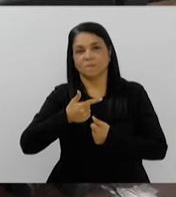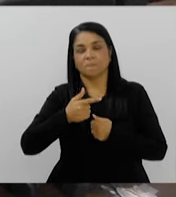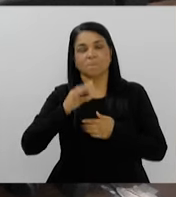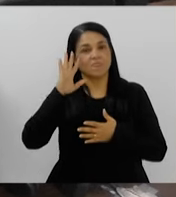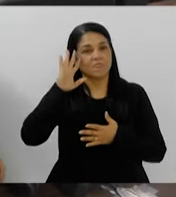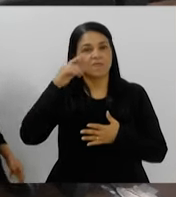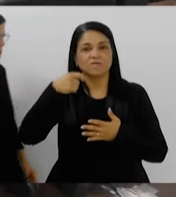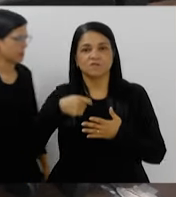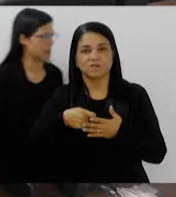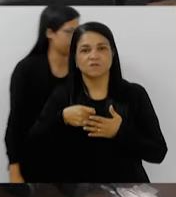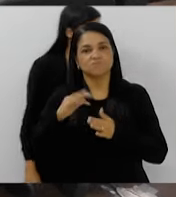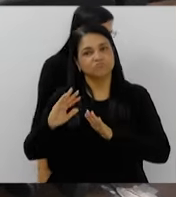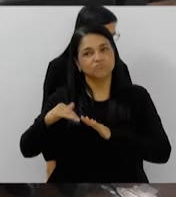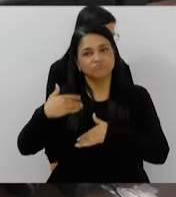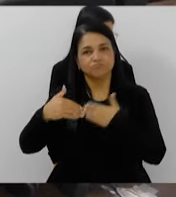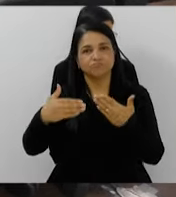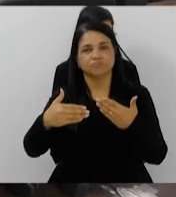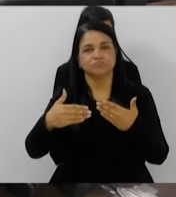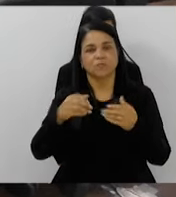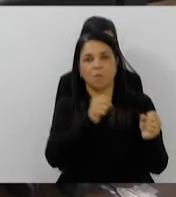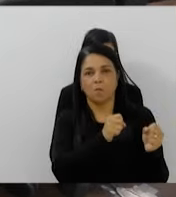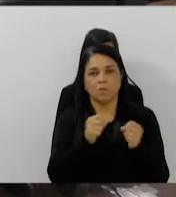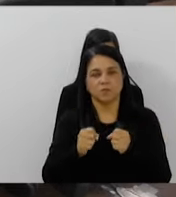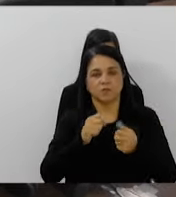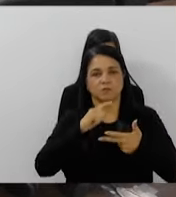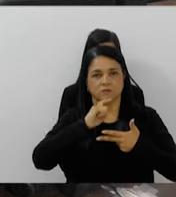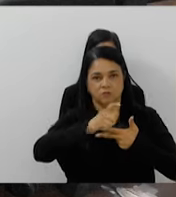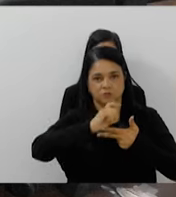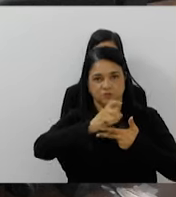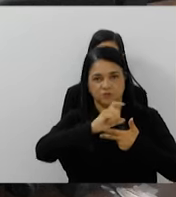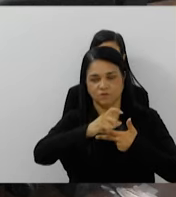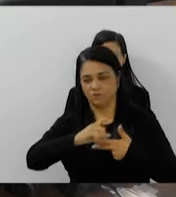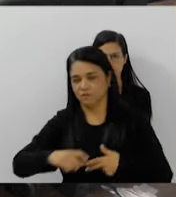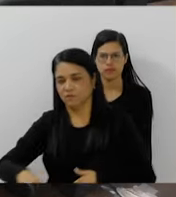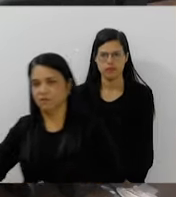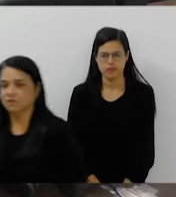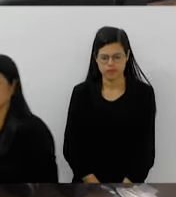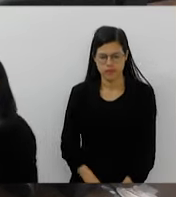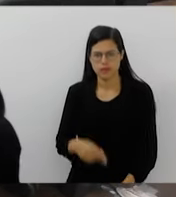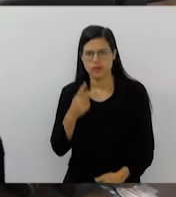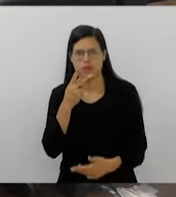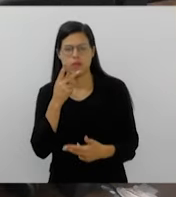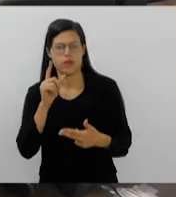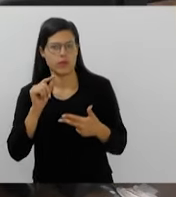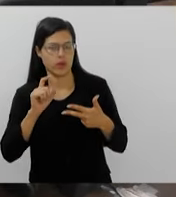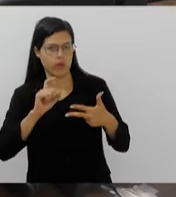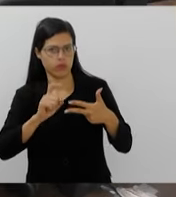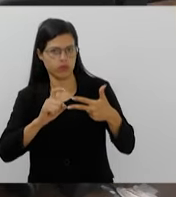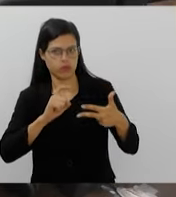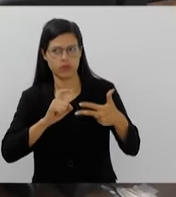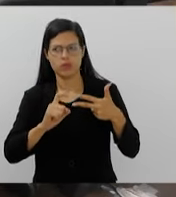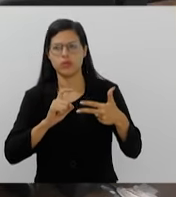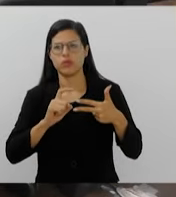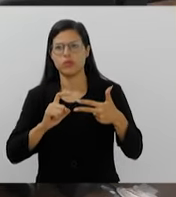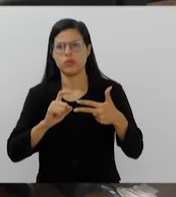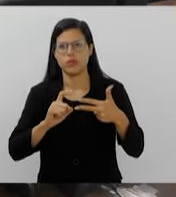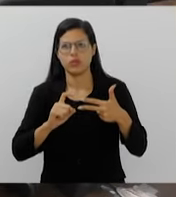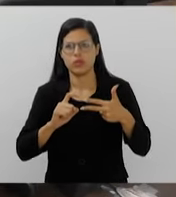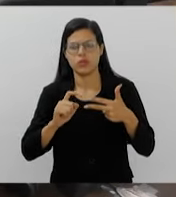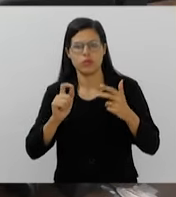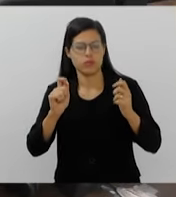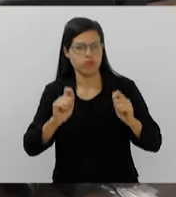define procedimentos para o Poder Executivo. Diz o seguinte: o Poder Executivo, através de seus órgãos